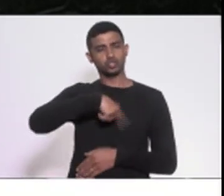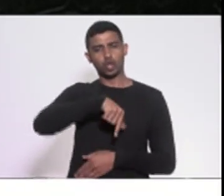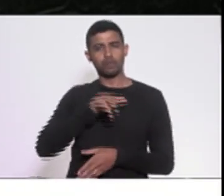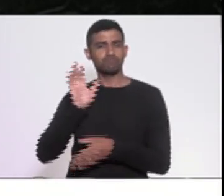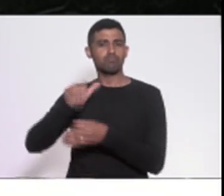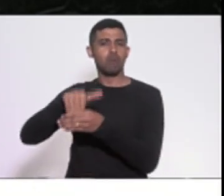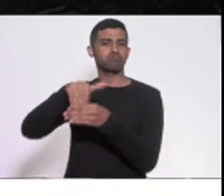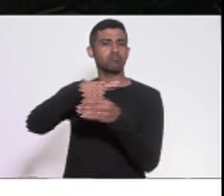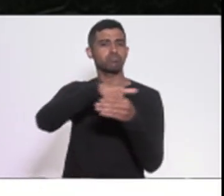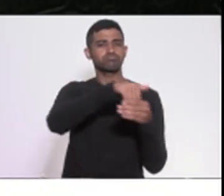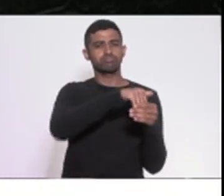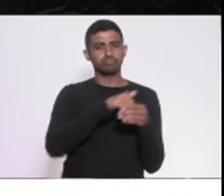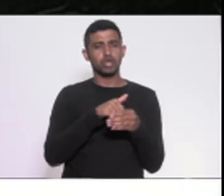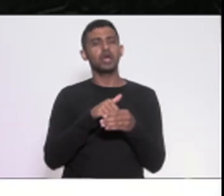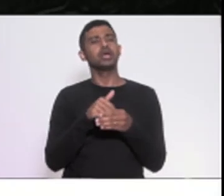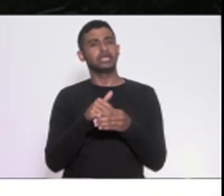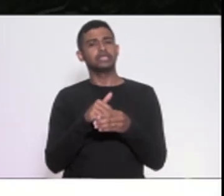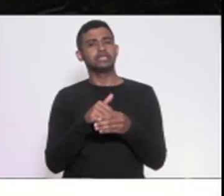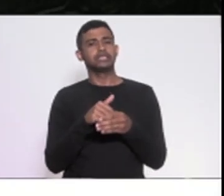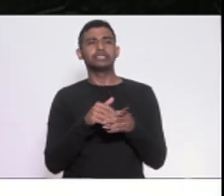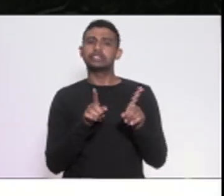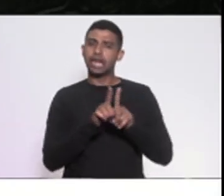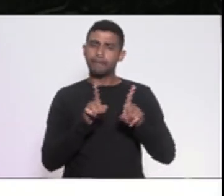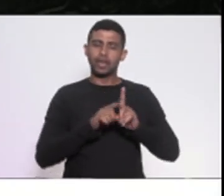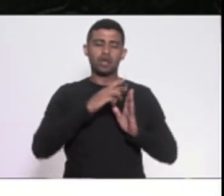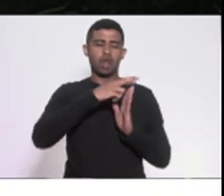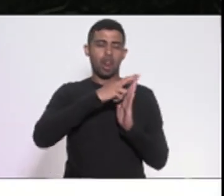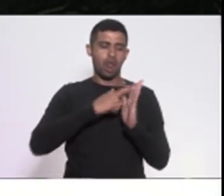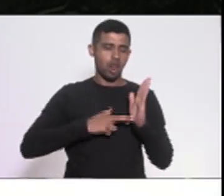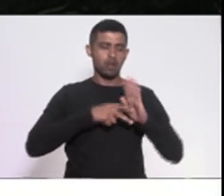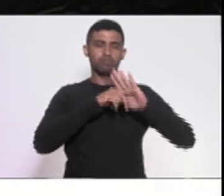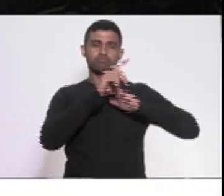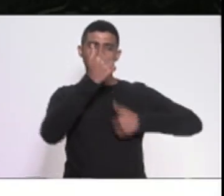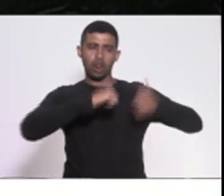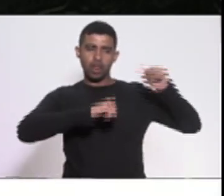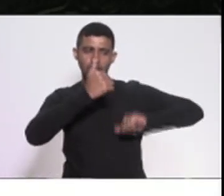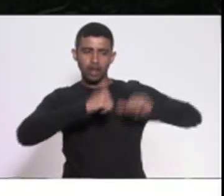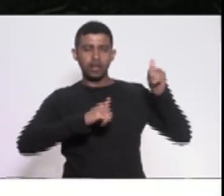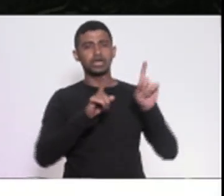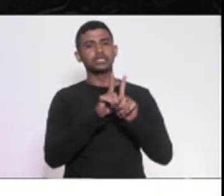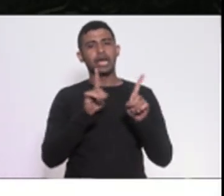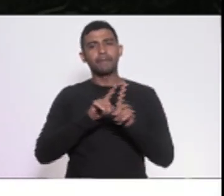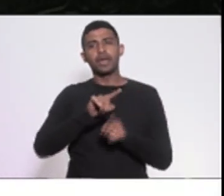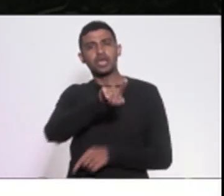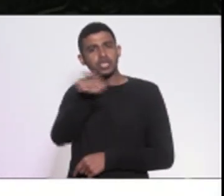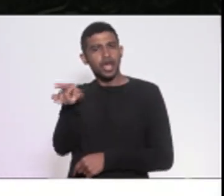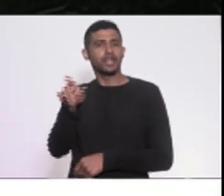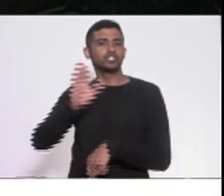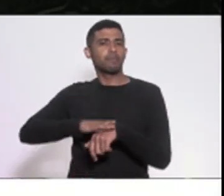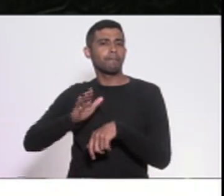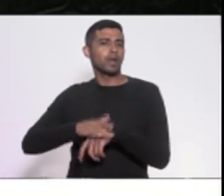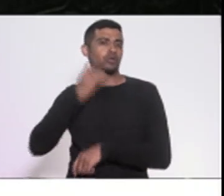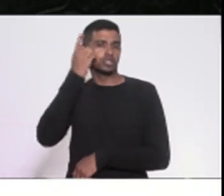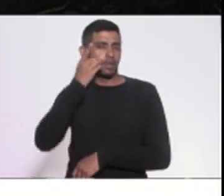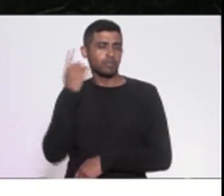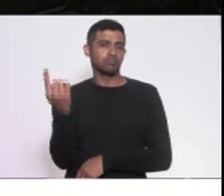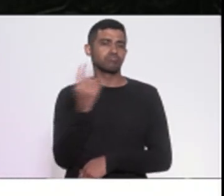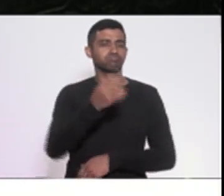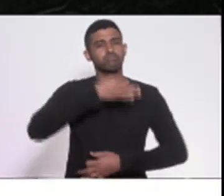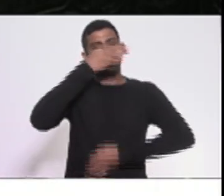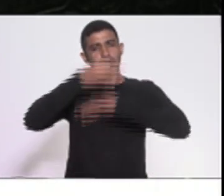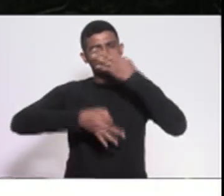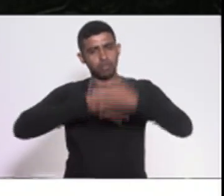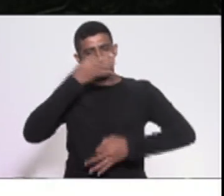as inserções, o relatório em si, mas as inserções sugeridas pelos integrantes